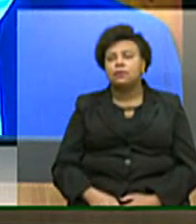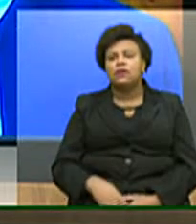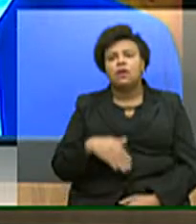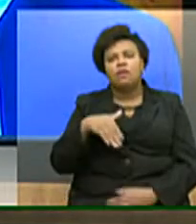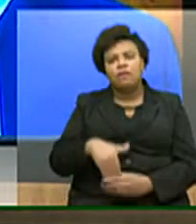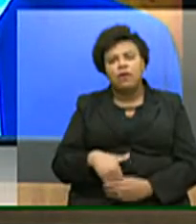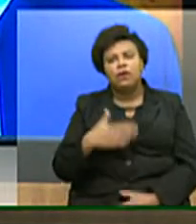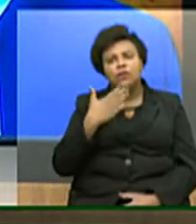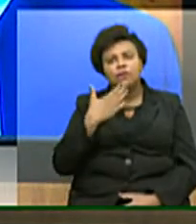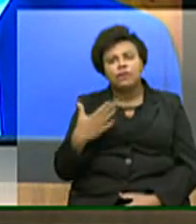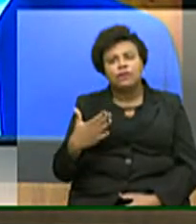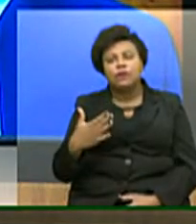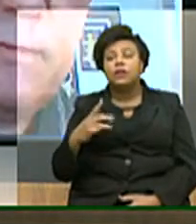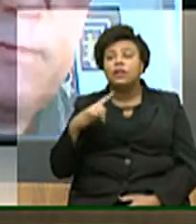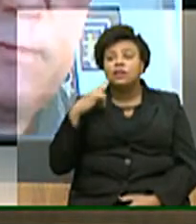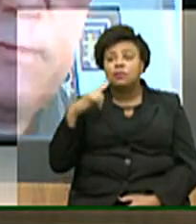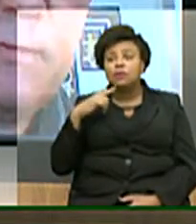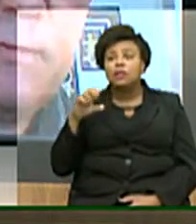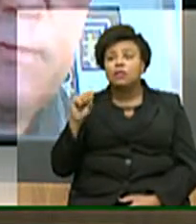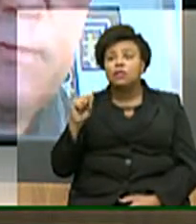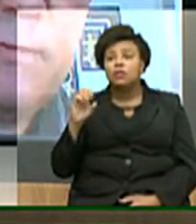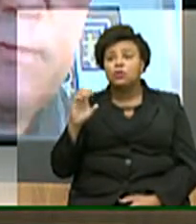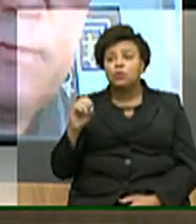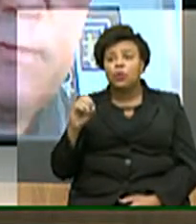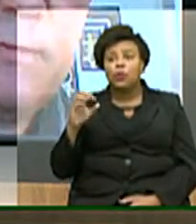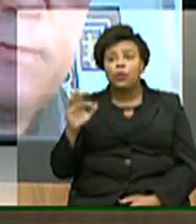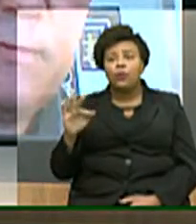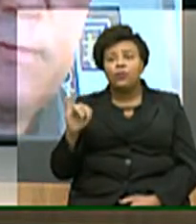Voto favorável. Deputada Sofia.